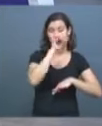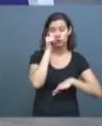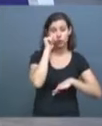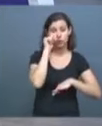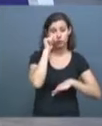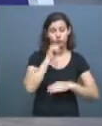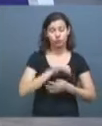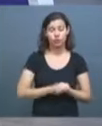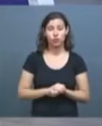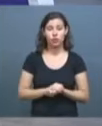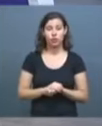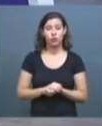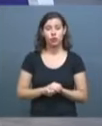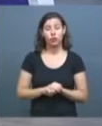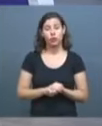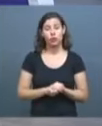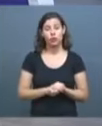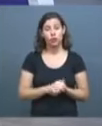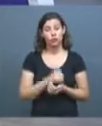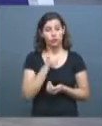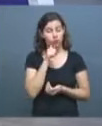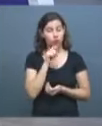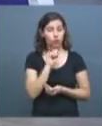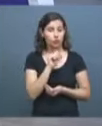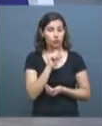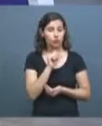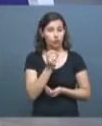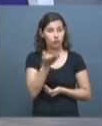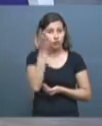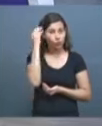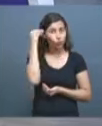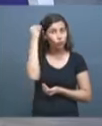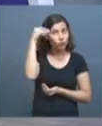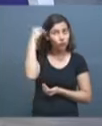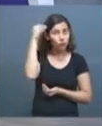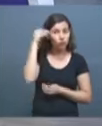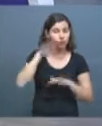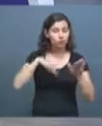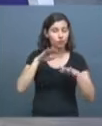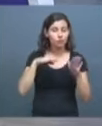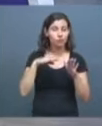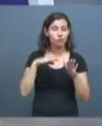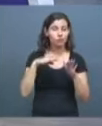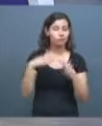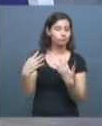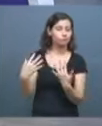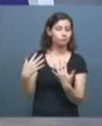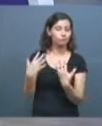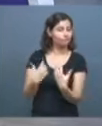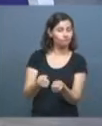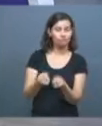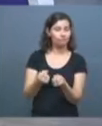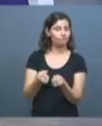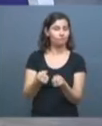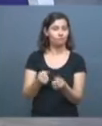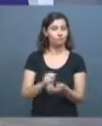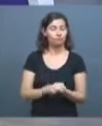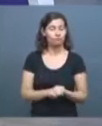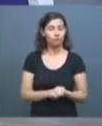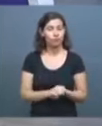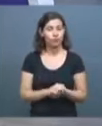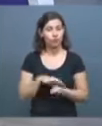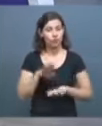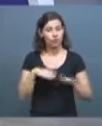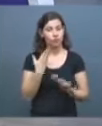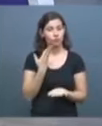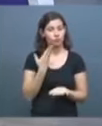essas manifestações das mulheres são nada mais do que uma desordem psíquica mal tolerada, ou seja, inadaptada. Então, ela vai